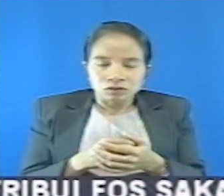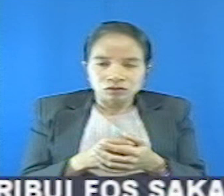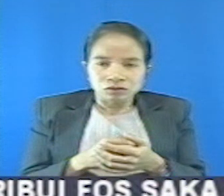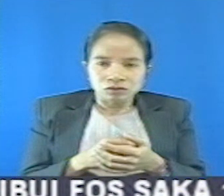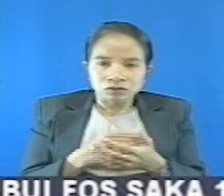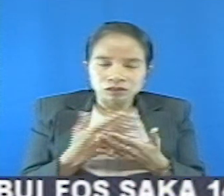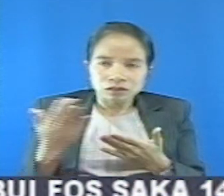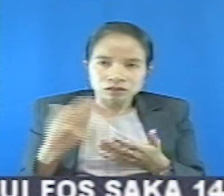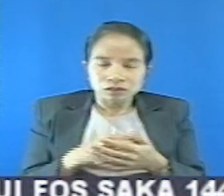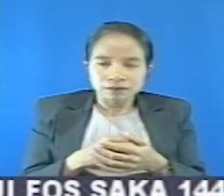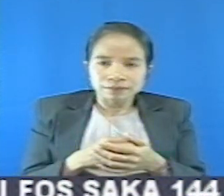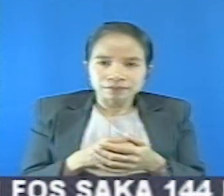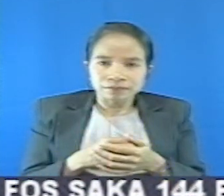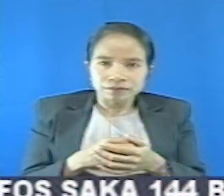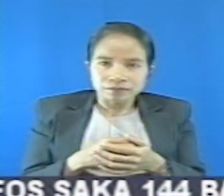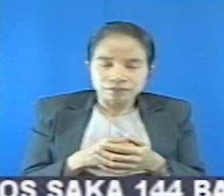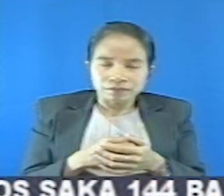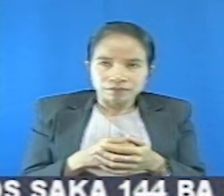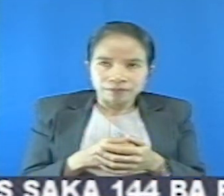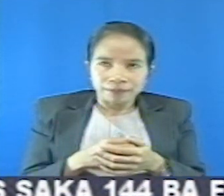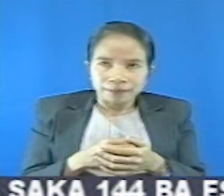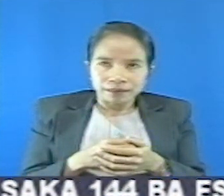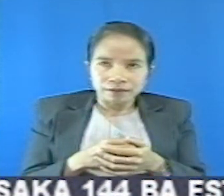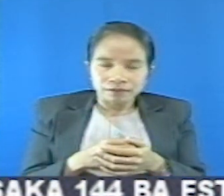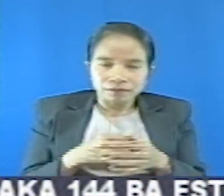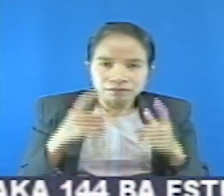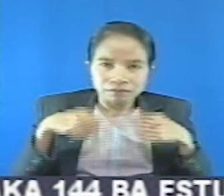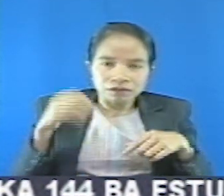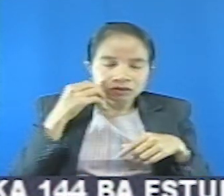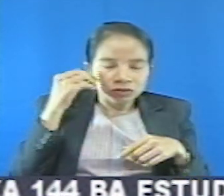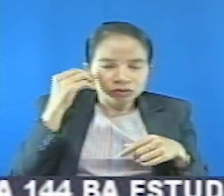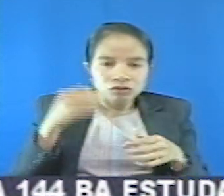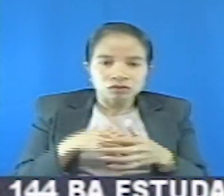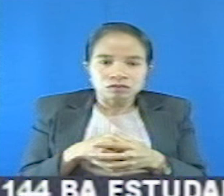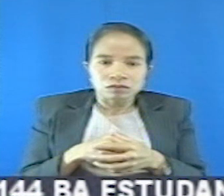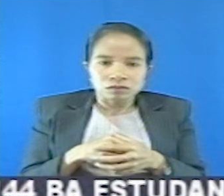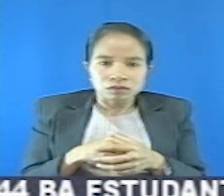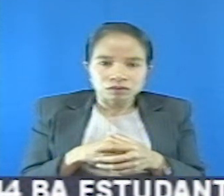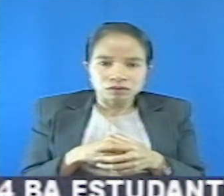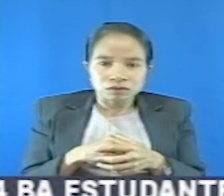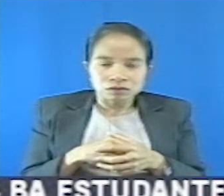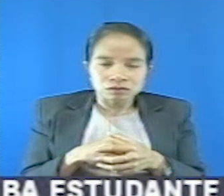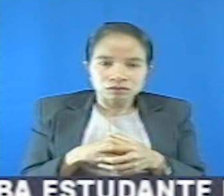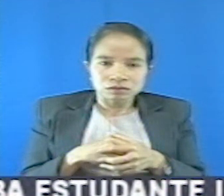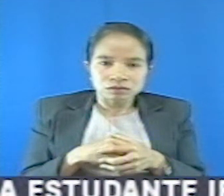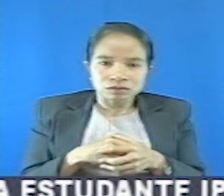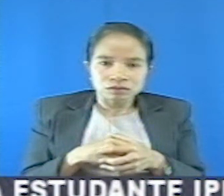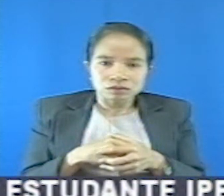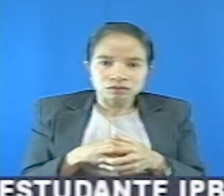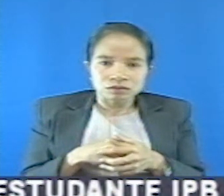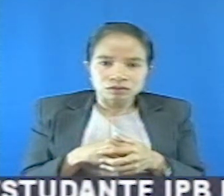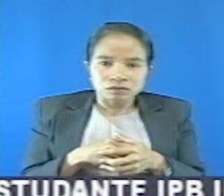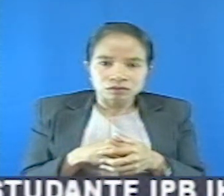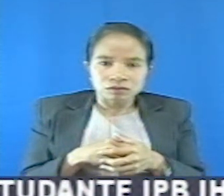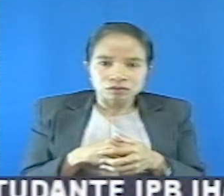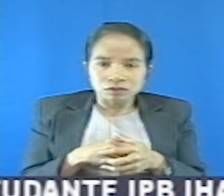sosa temperus harko ba ola de bumbu tumu tukiri itu sama sila ba uma ya de teka ni uma sir ba kulita